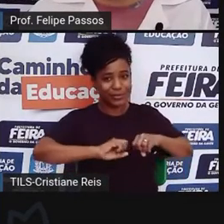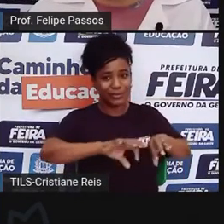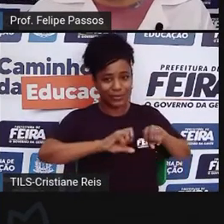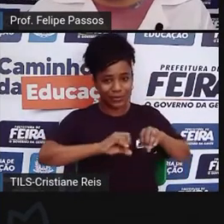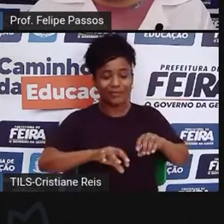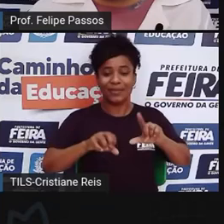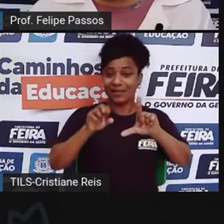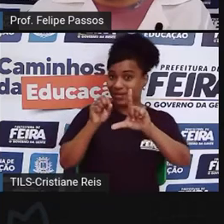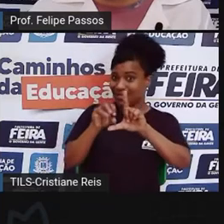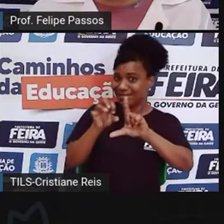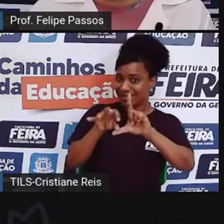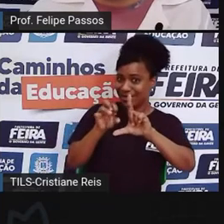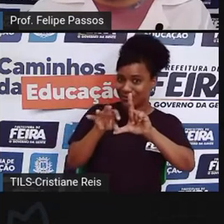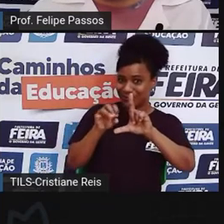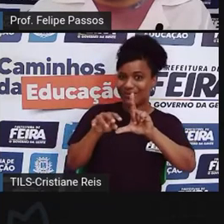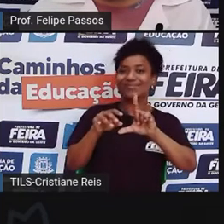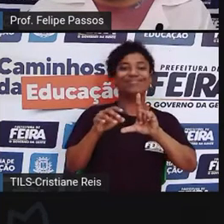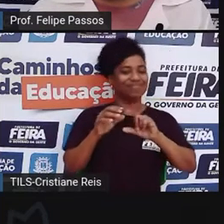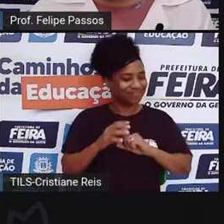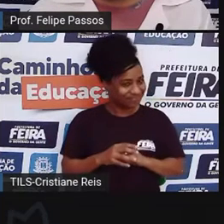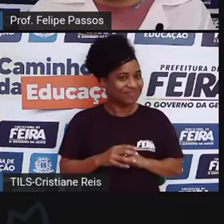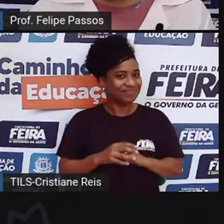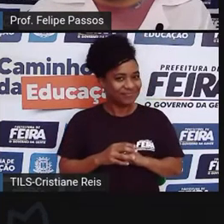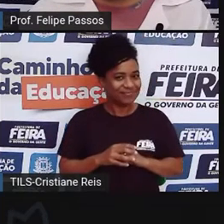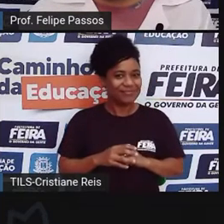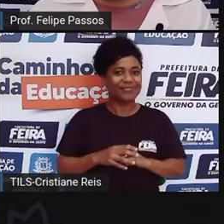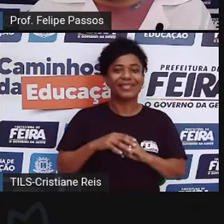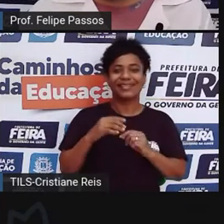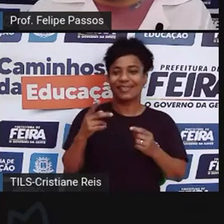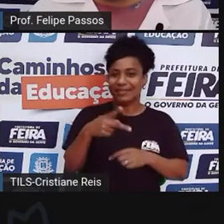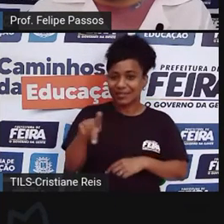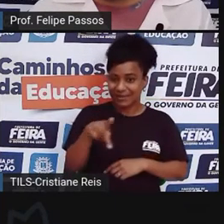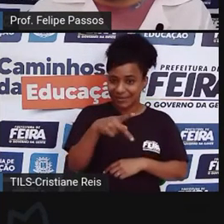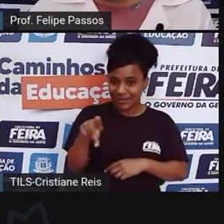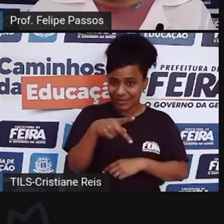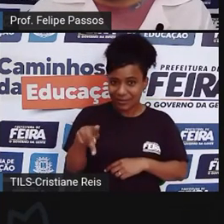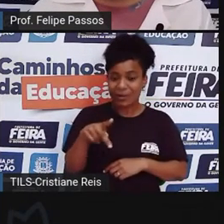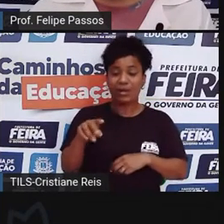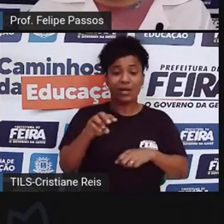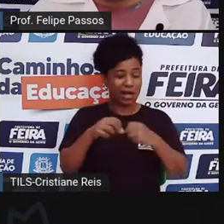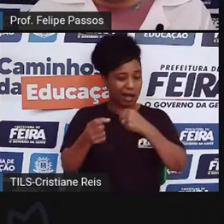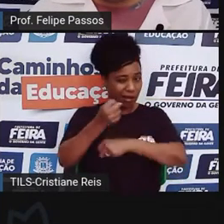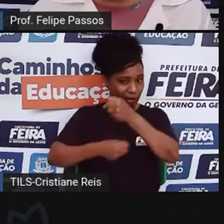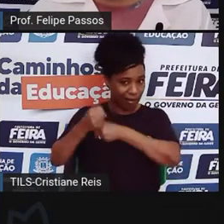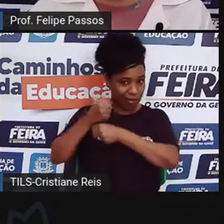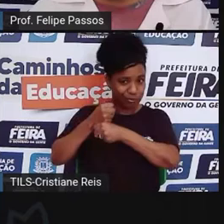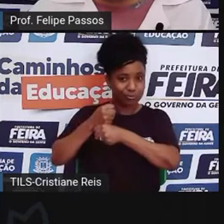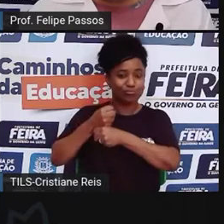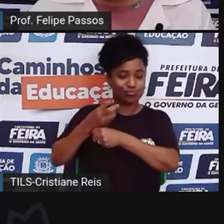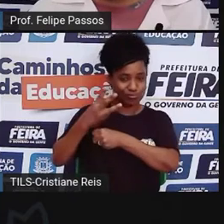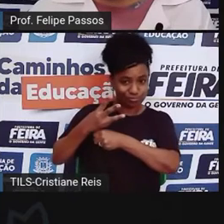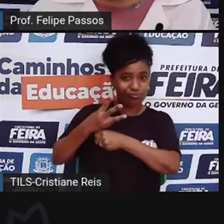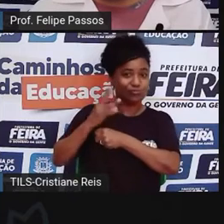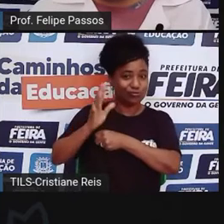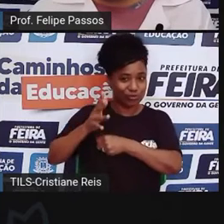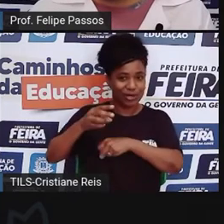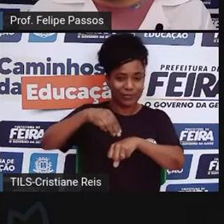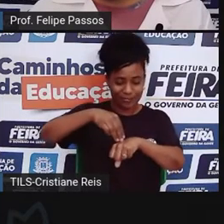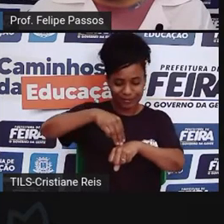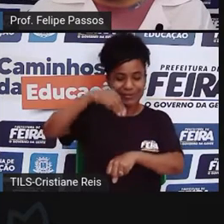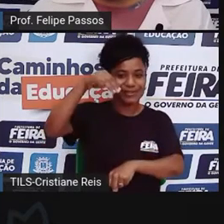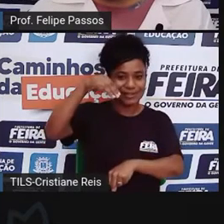licenciatura, terminei o curso de licenciatura em música, e tem 3 anos que eu terminei o mestrado, e o meu mestrado também era com instrumentos